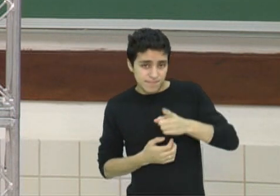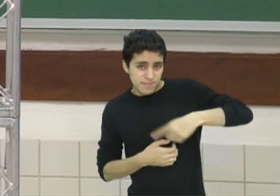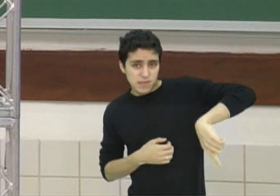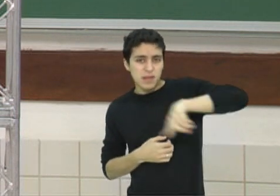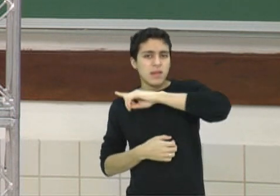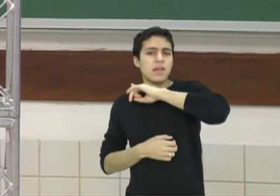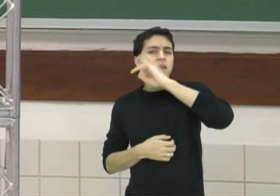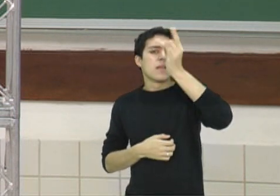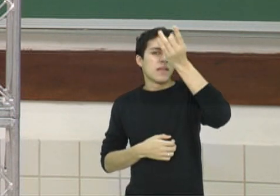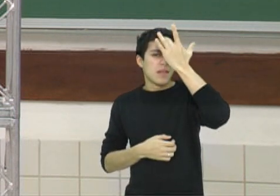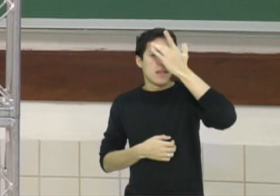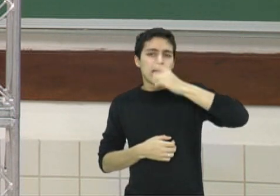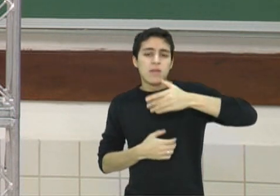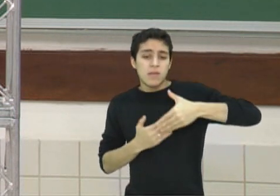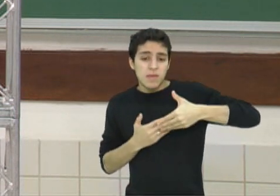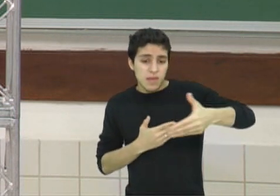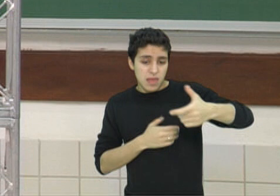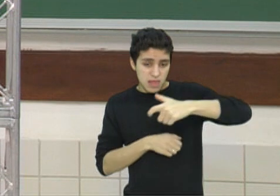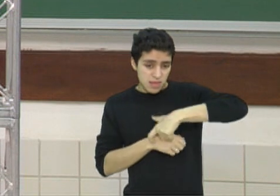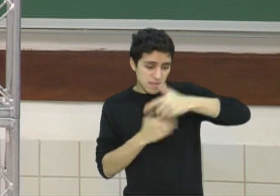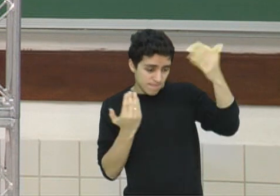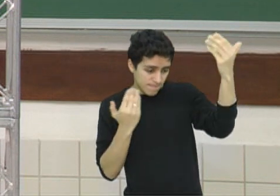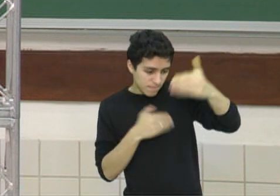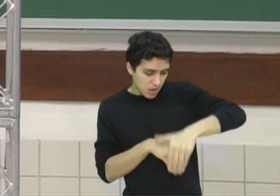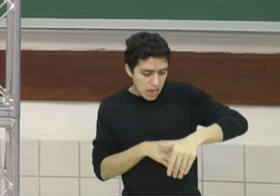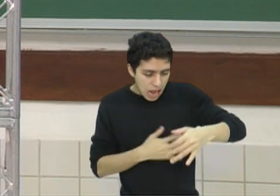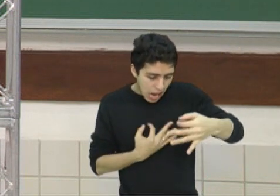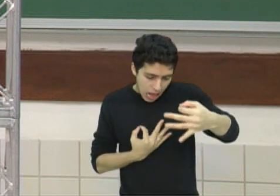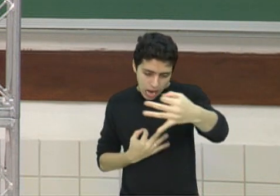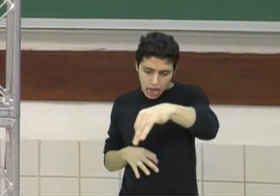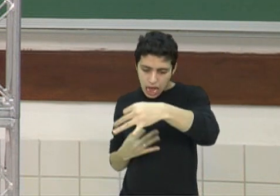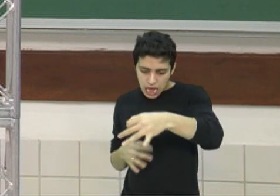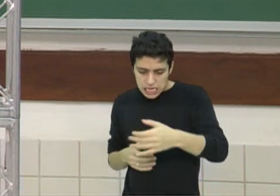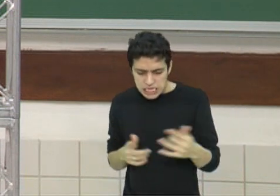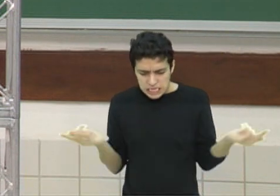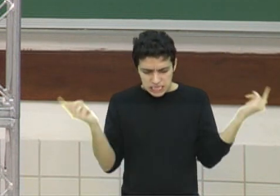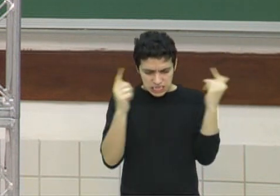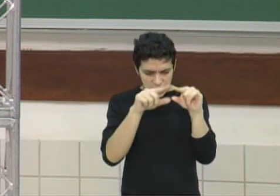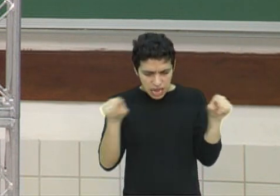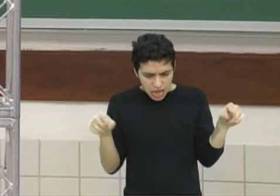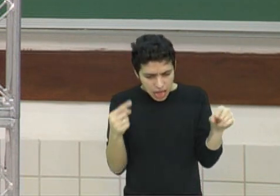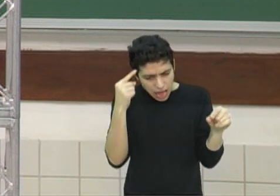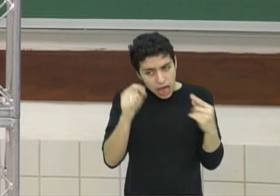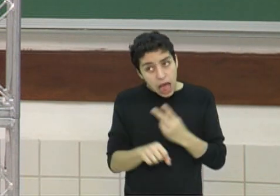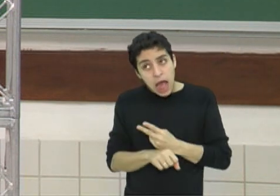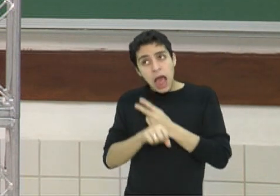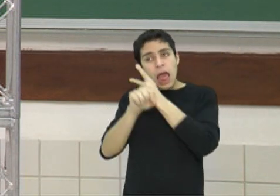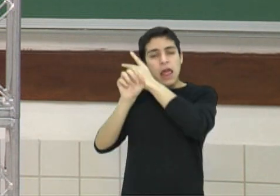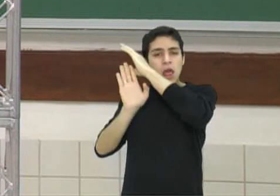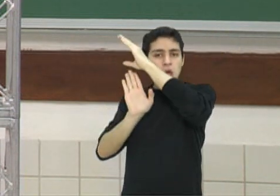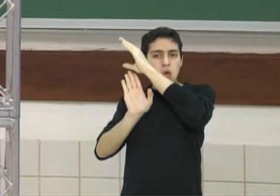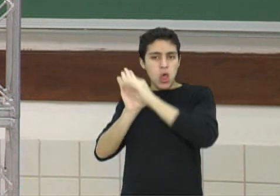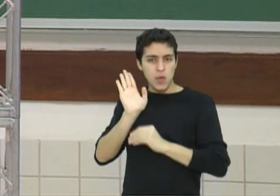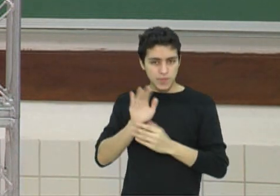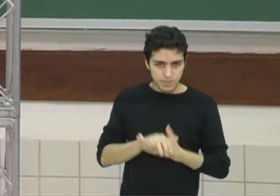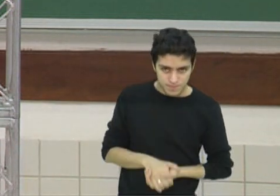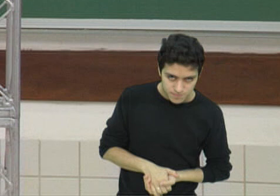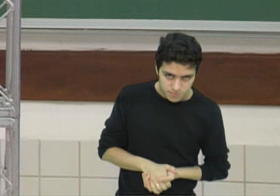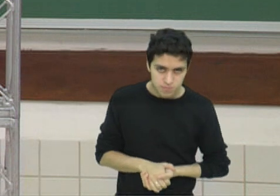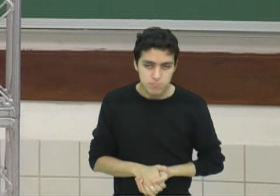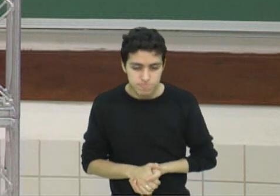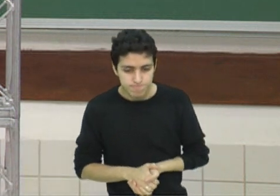de vocês, para que no momento que vocês estiverem fazendo a prova, a partir de uma frase vocês possam lembrar bastante coisas. Nós